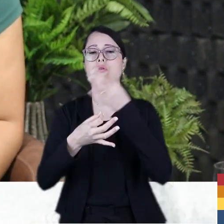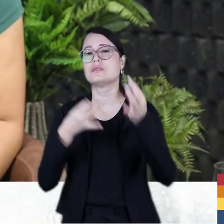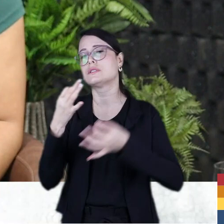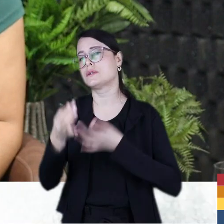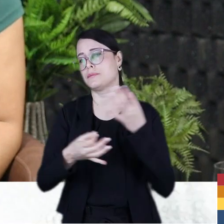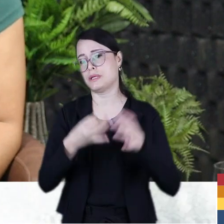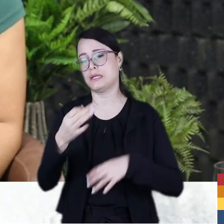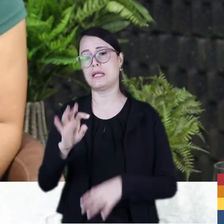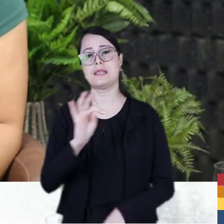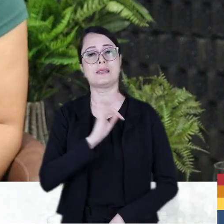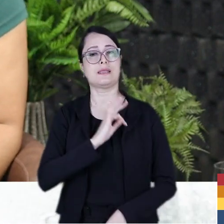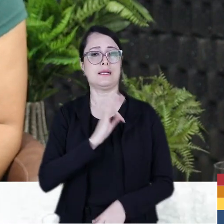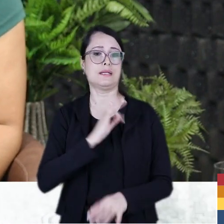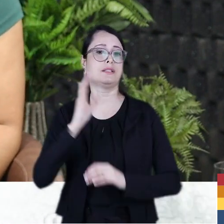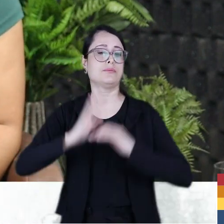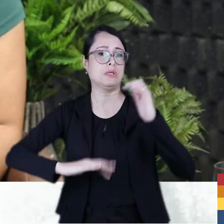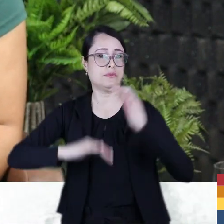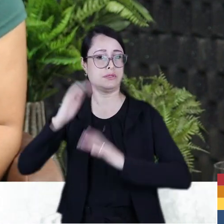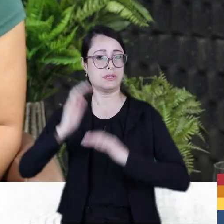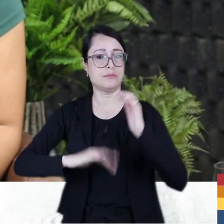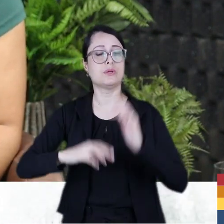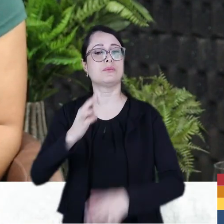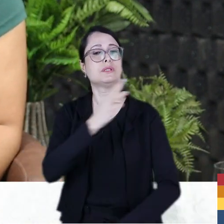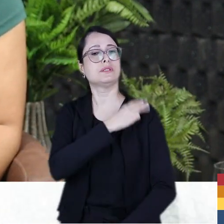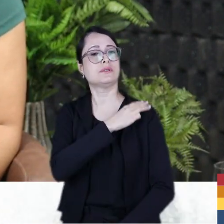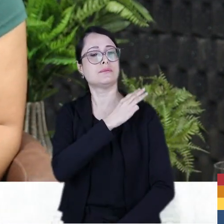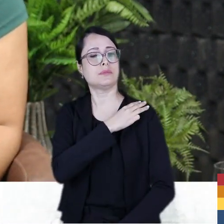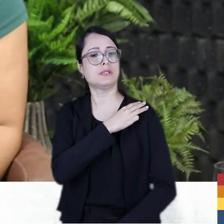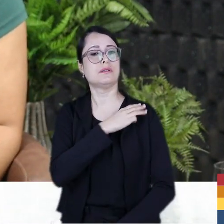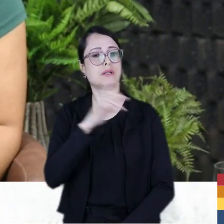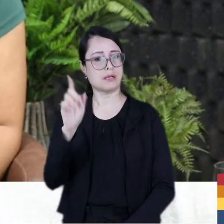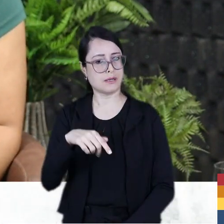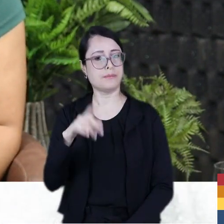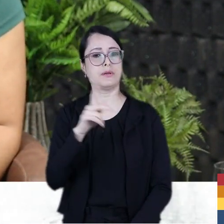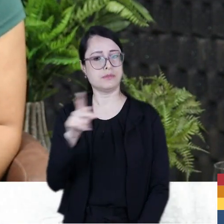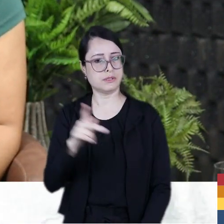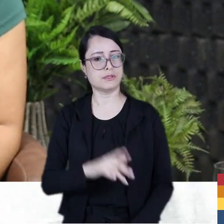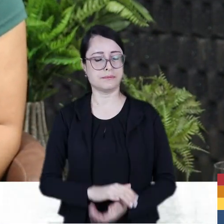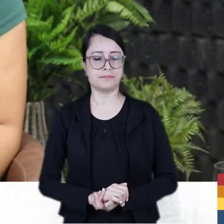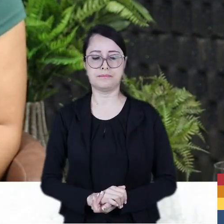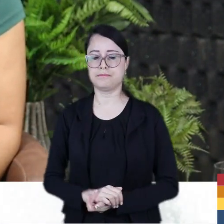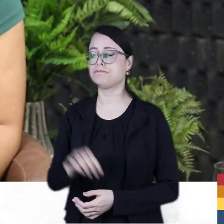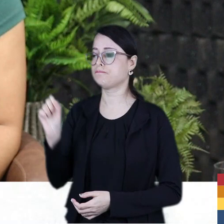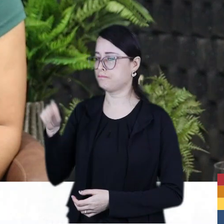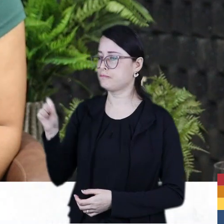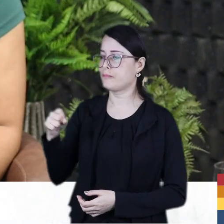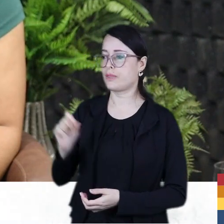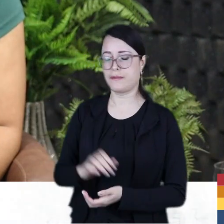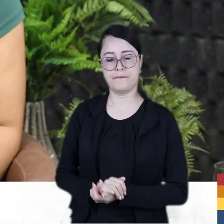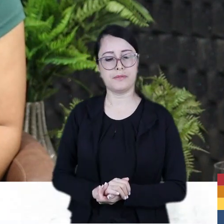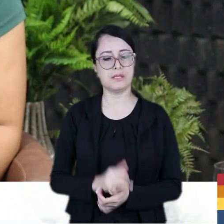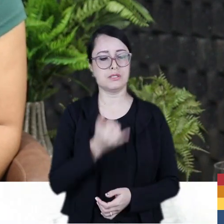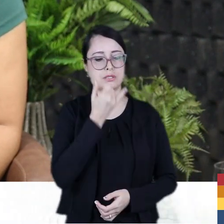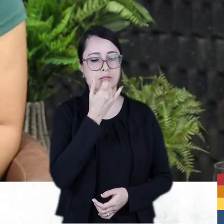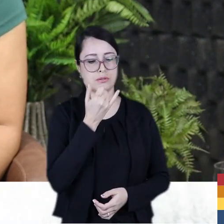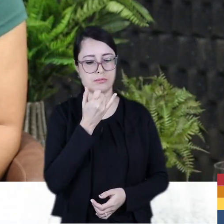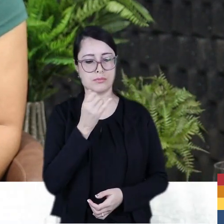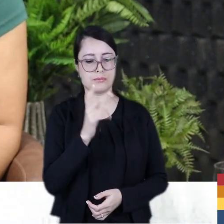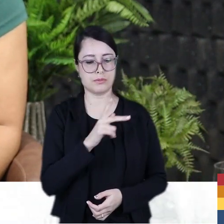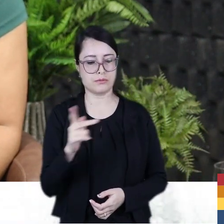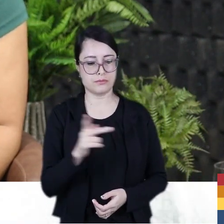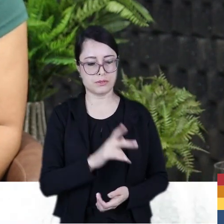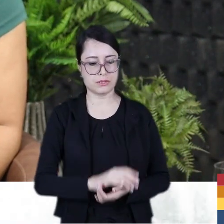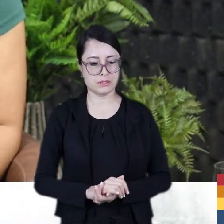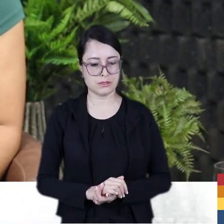atualmente, além da ampliação dessa oferta dos IEMAS, né, nós sabemos que nós temos a EJATEC, né,